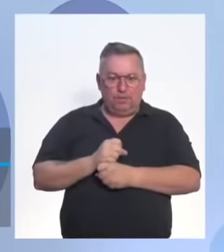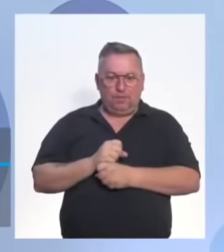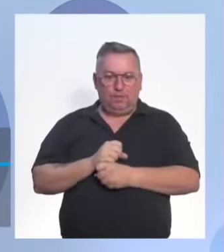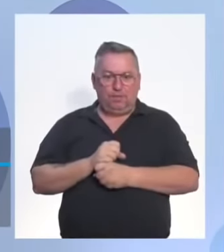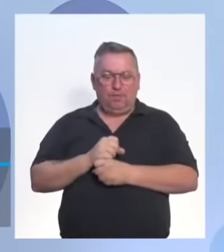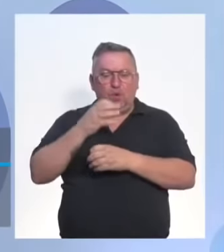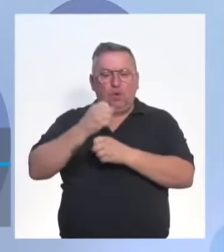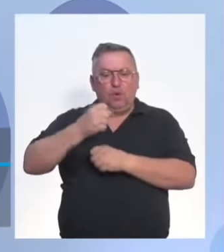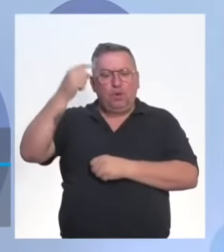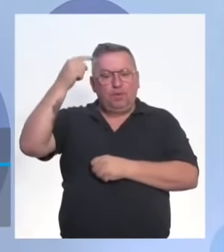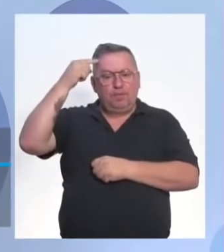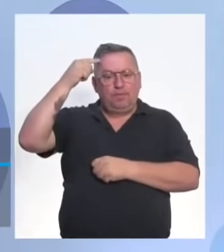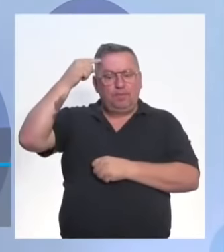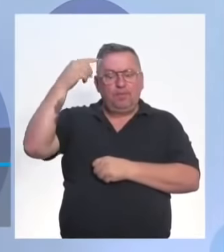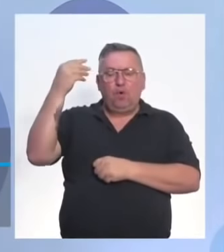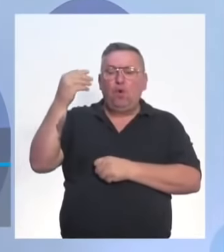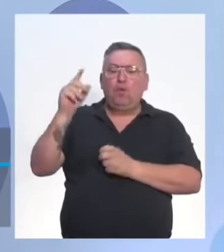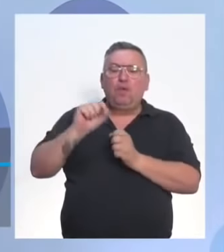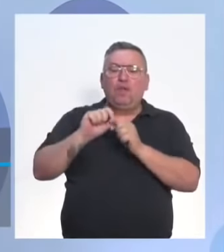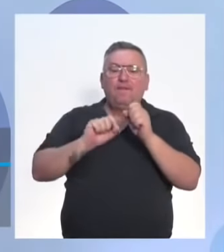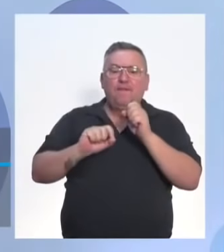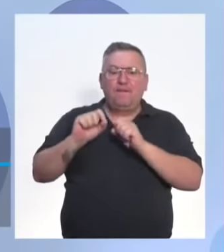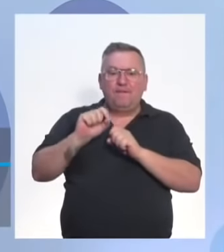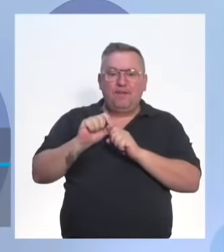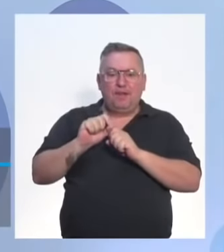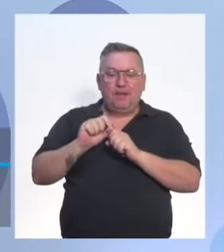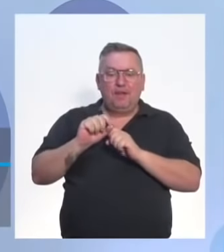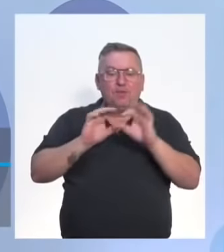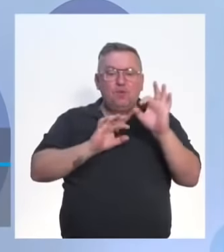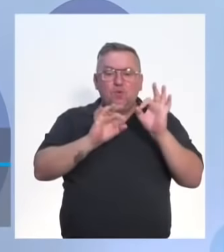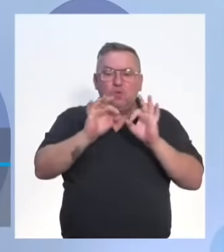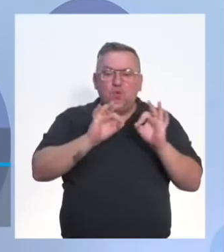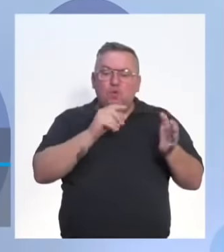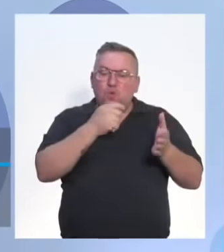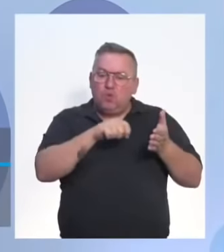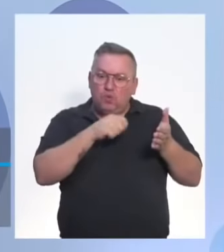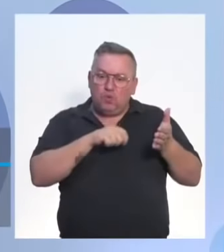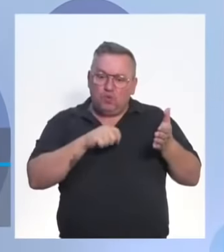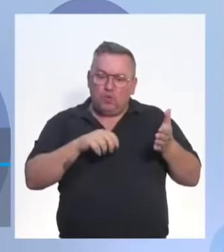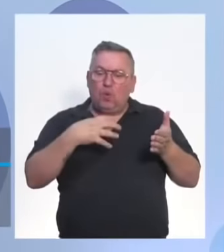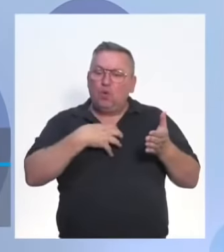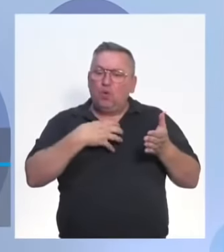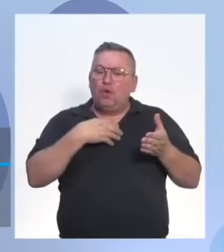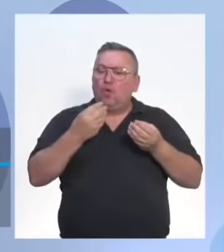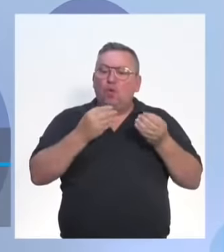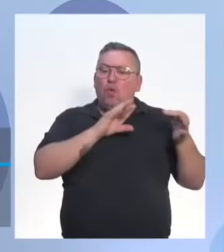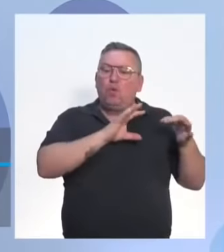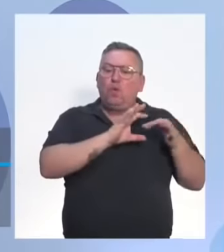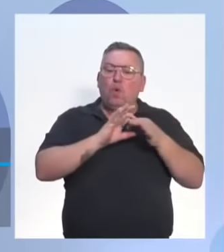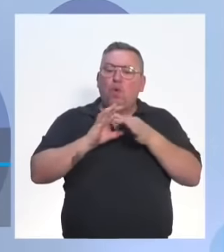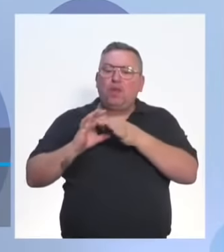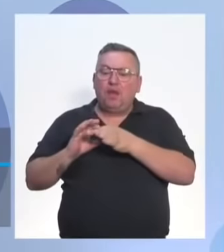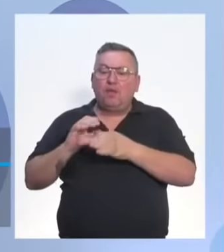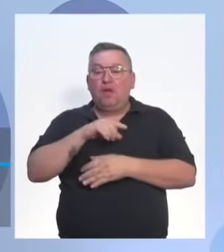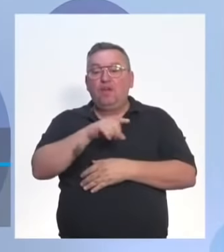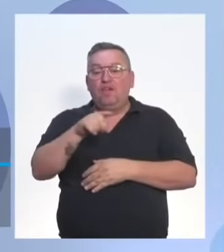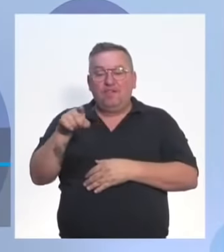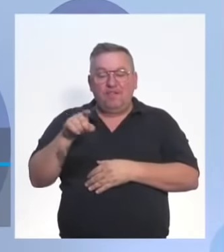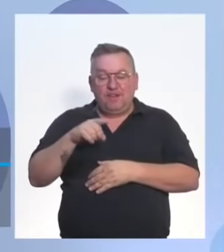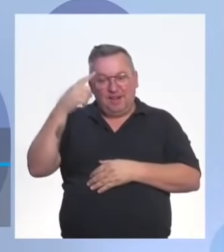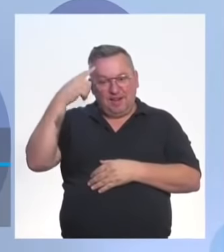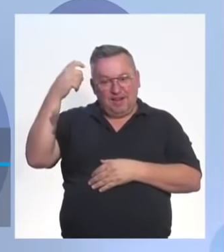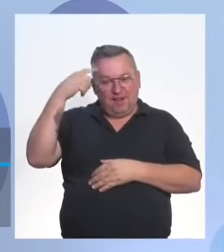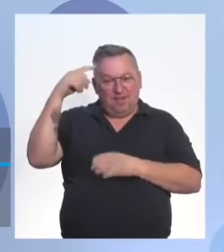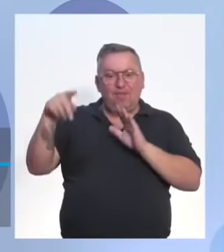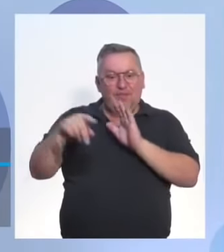cálculo mental, como que vocês fizeram, como que vocês elaboraram, a forma ali, o contexto, aí é de vocês aí a